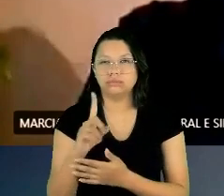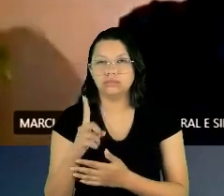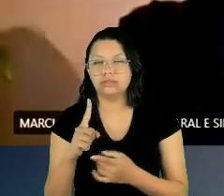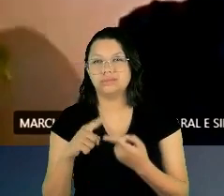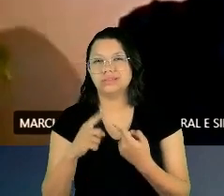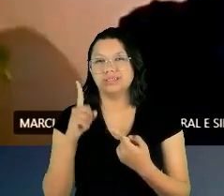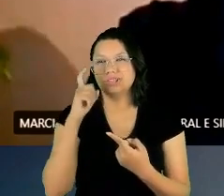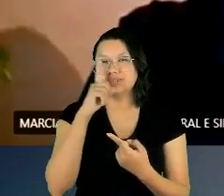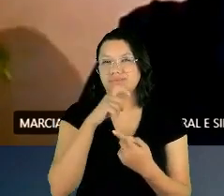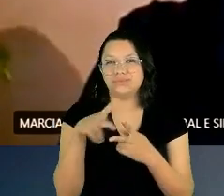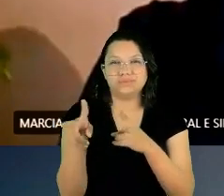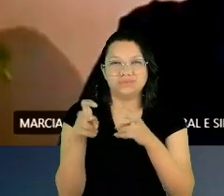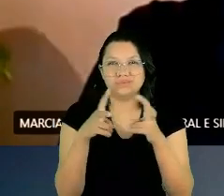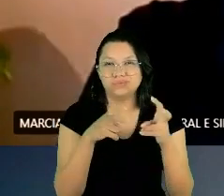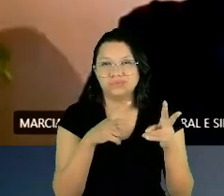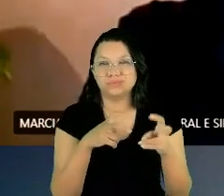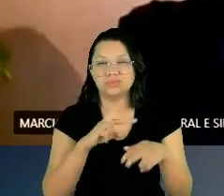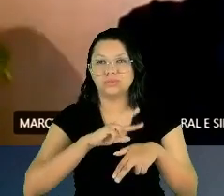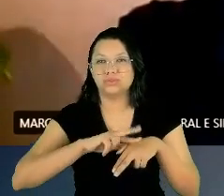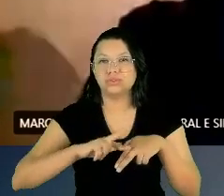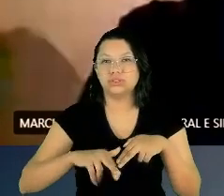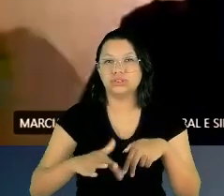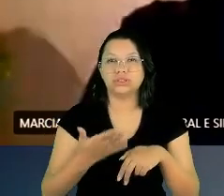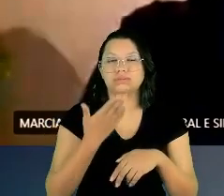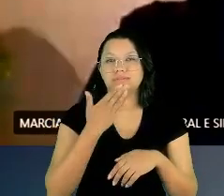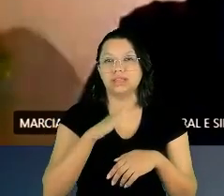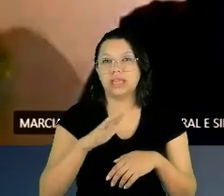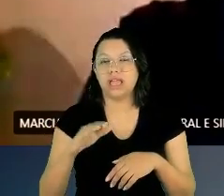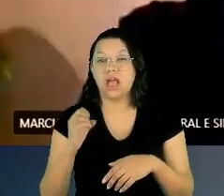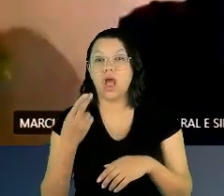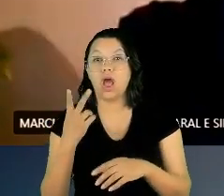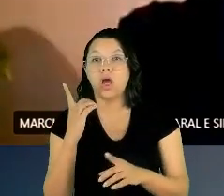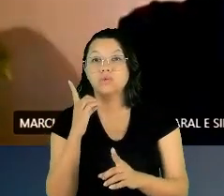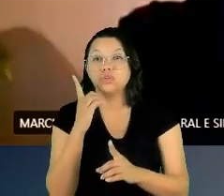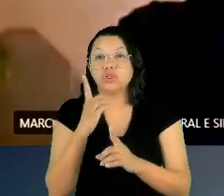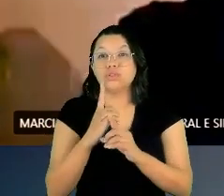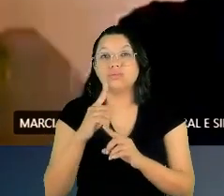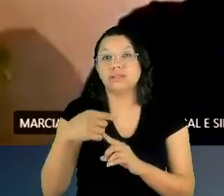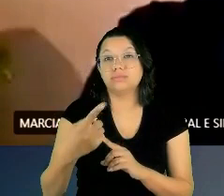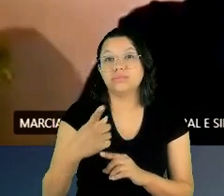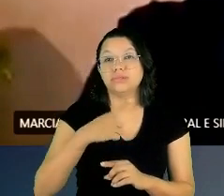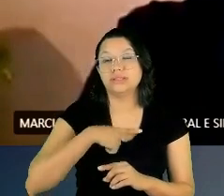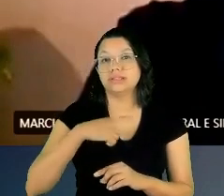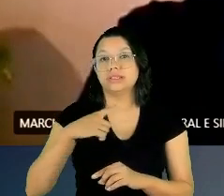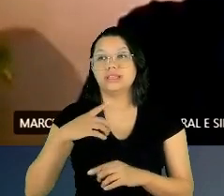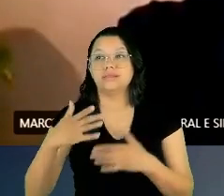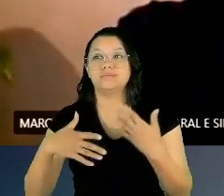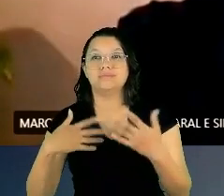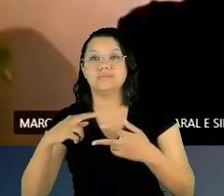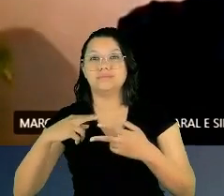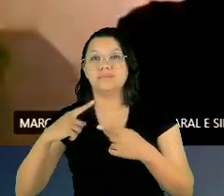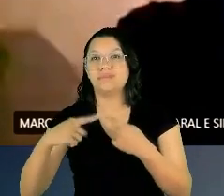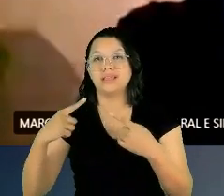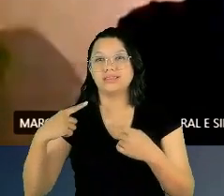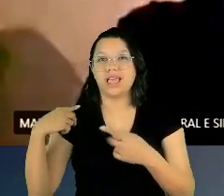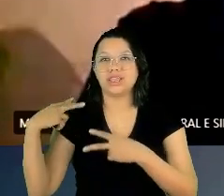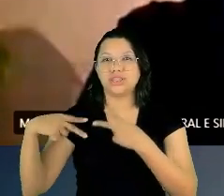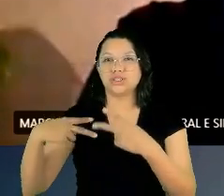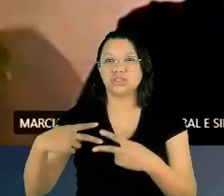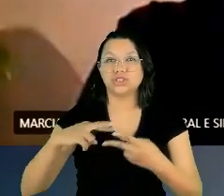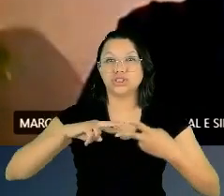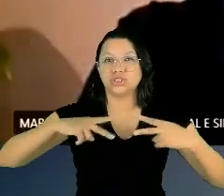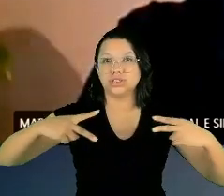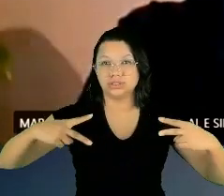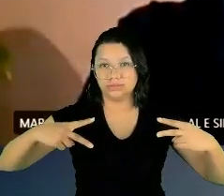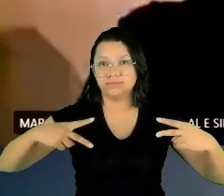formados, e ser difícil de detectar o gênero até da criança, ou de descoberta tardia que eles têm essas, mas é